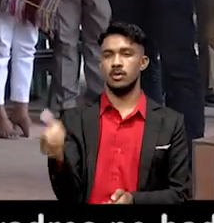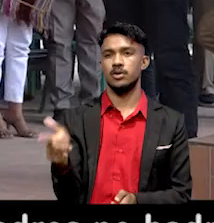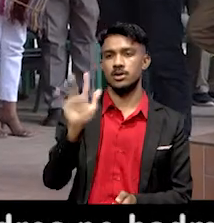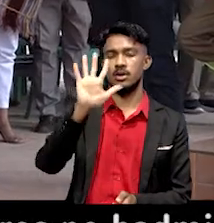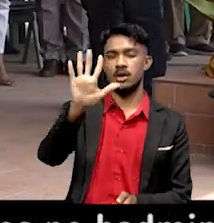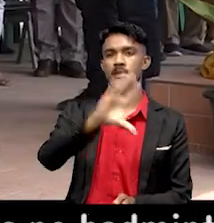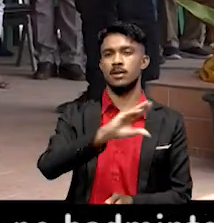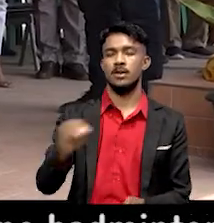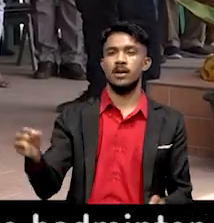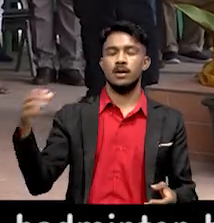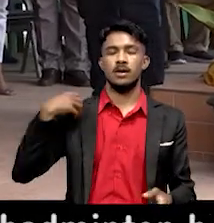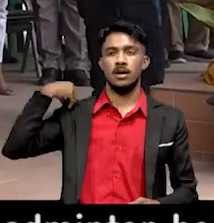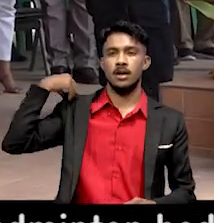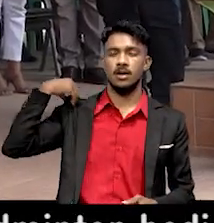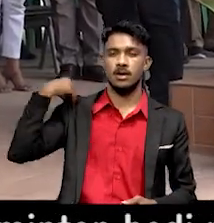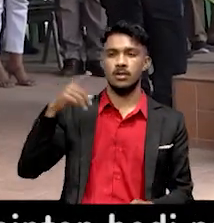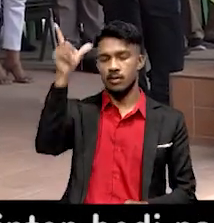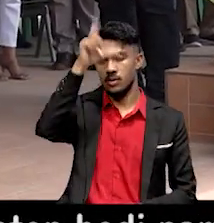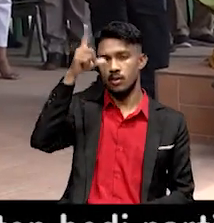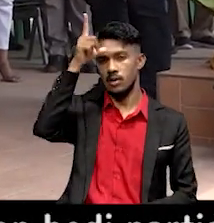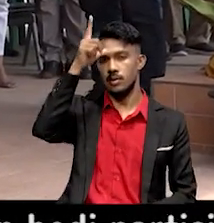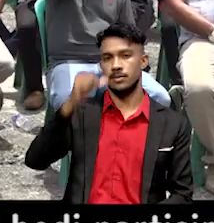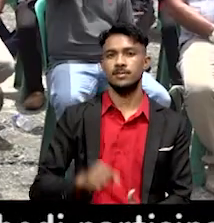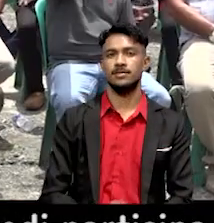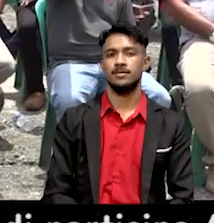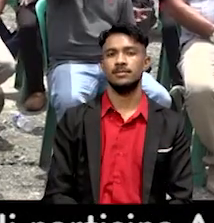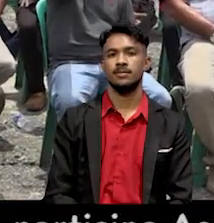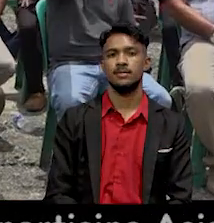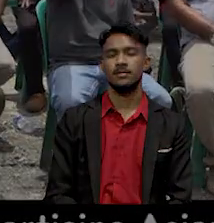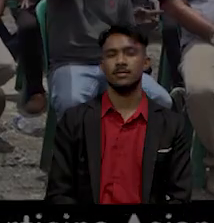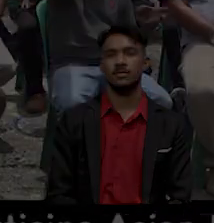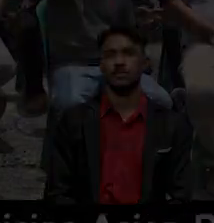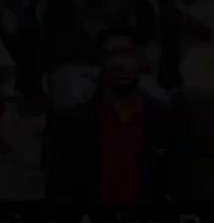ba kandidatu Luolo. Almeida dos Santos, Bem-vinda Simenez, ZMN.